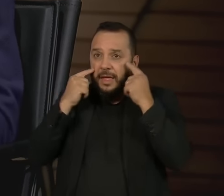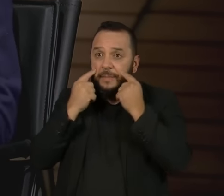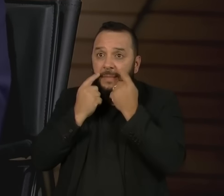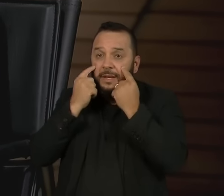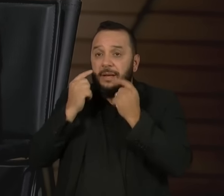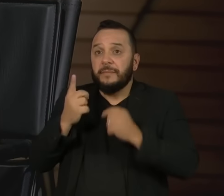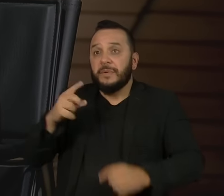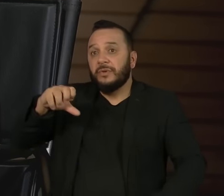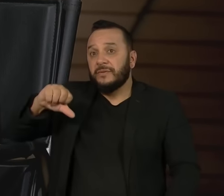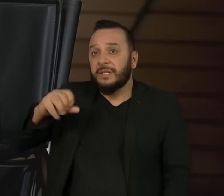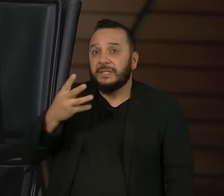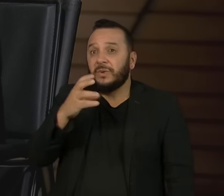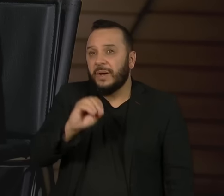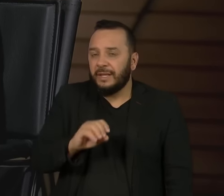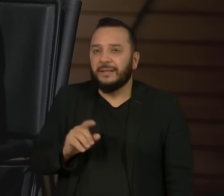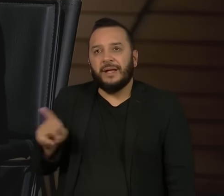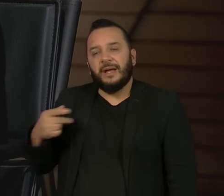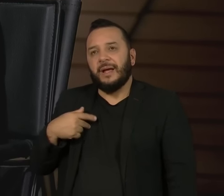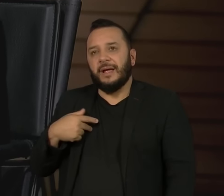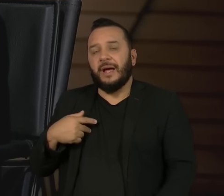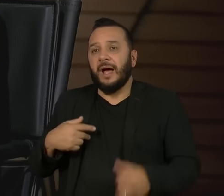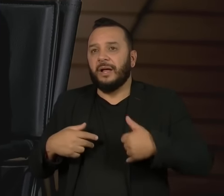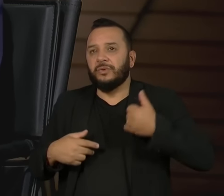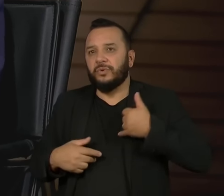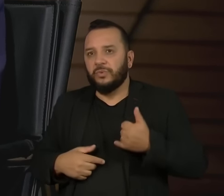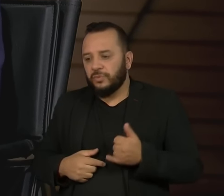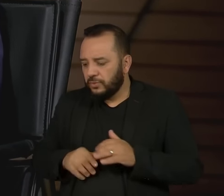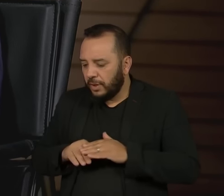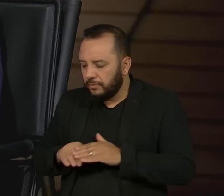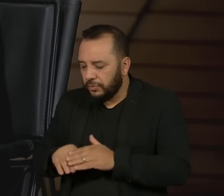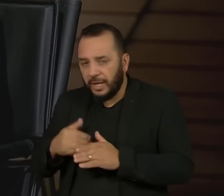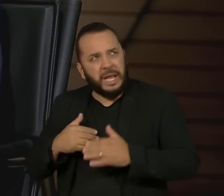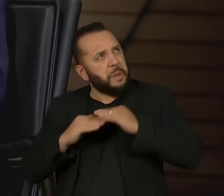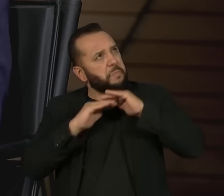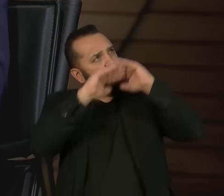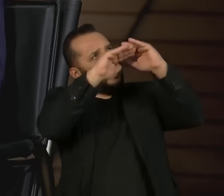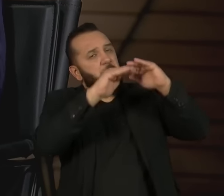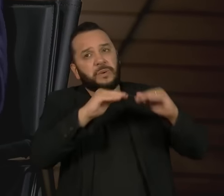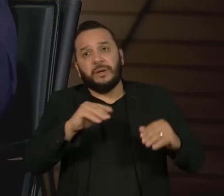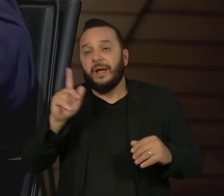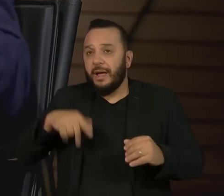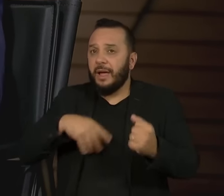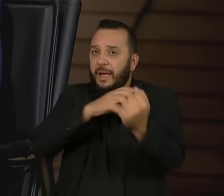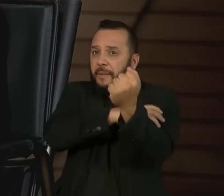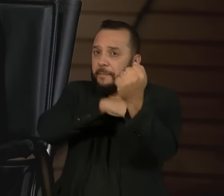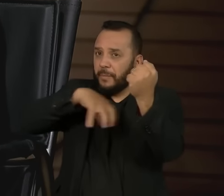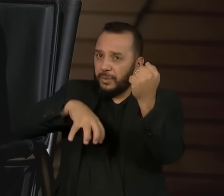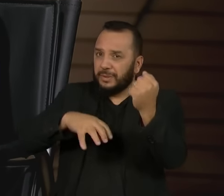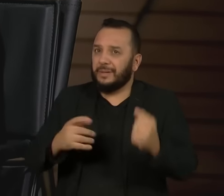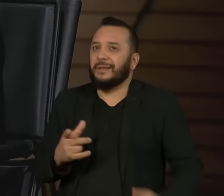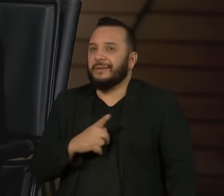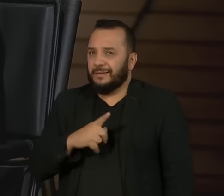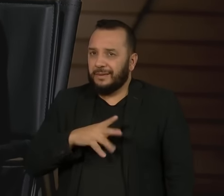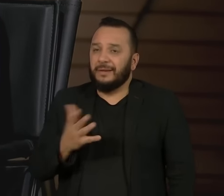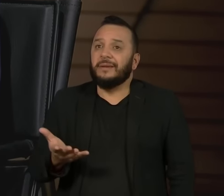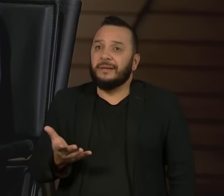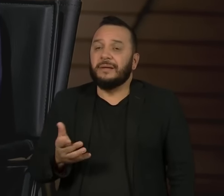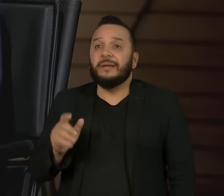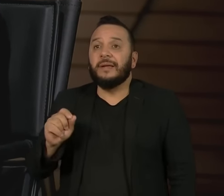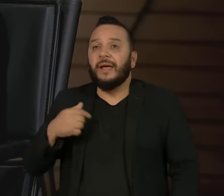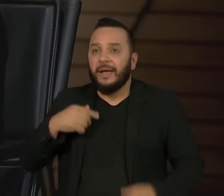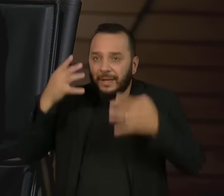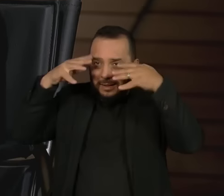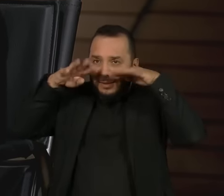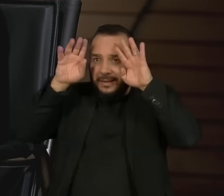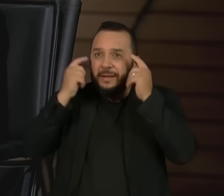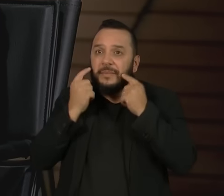Ela responde aos adultos. Ela é empoderada, é uma menina empoderada. E quem fez a Emília? Olha